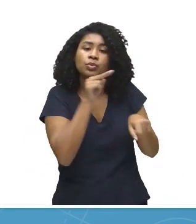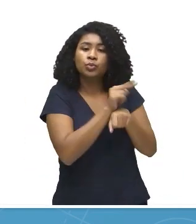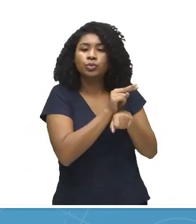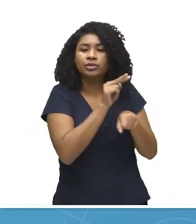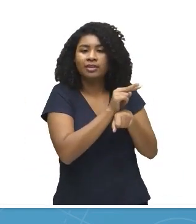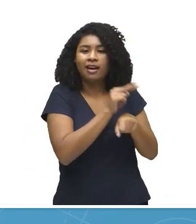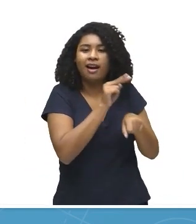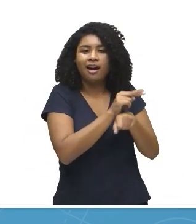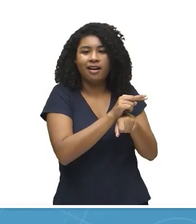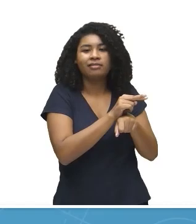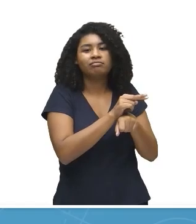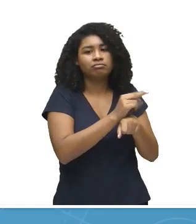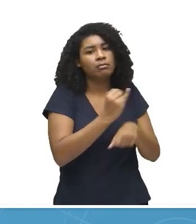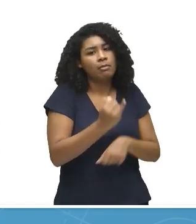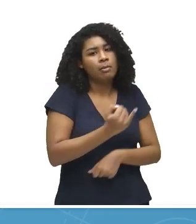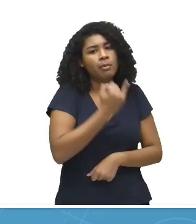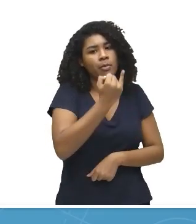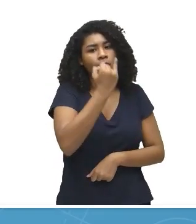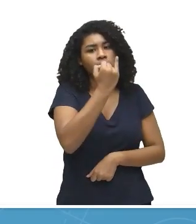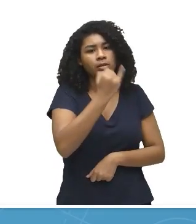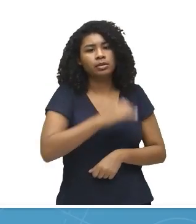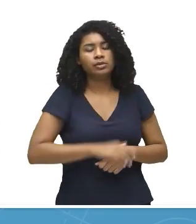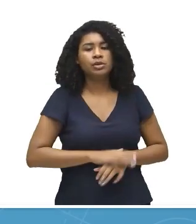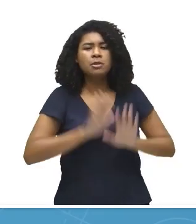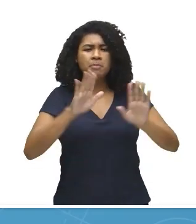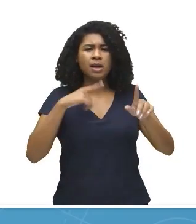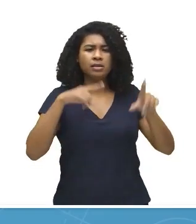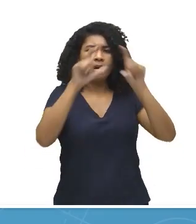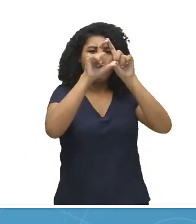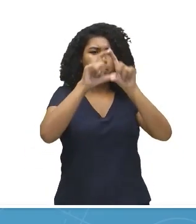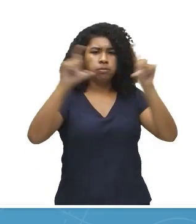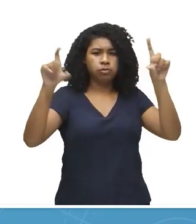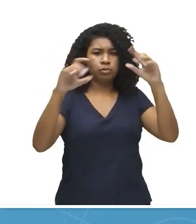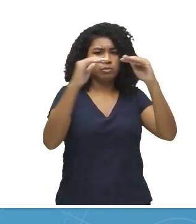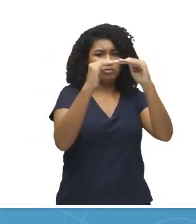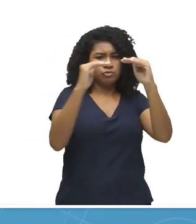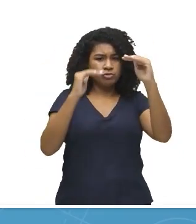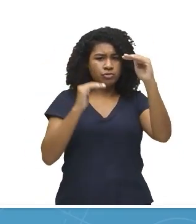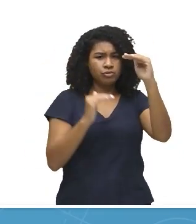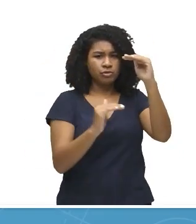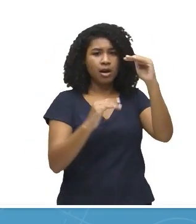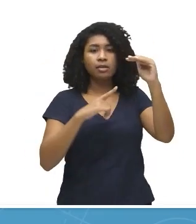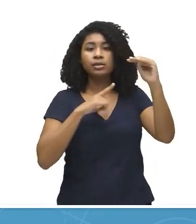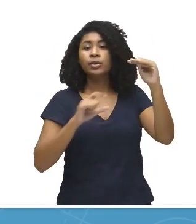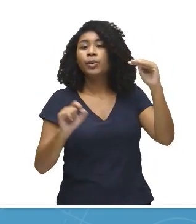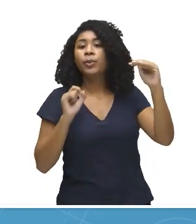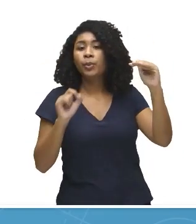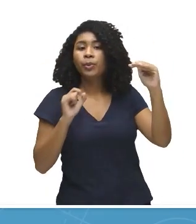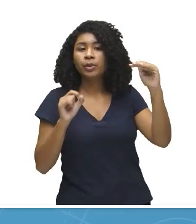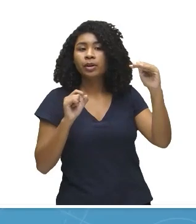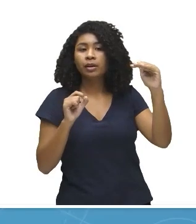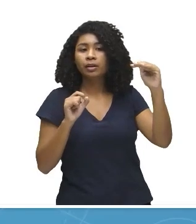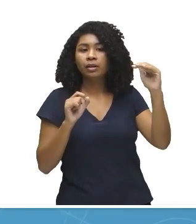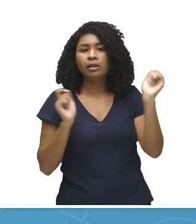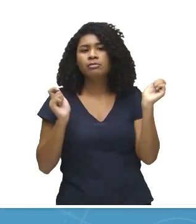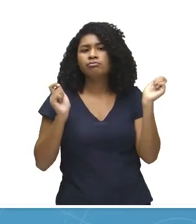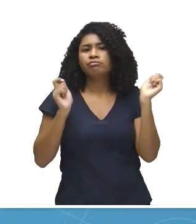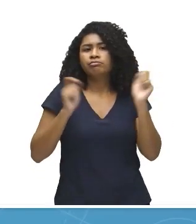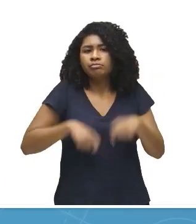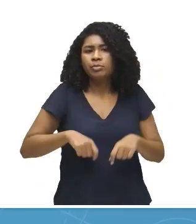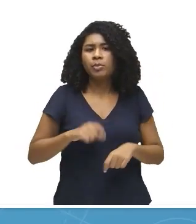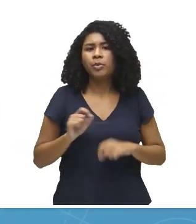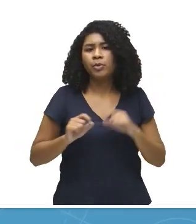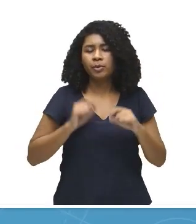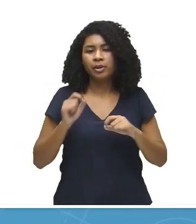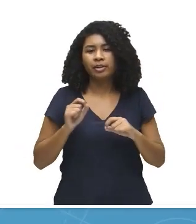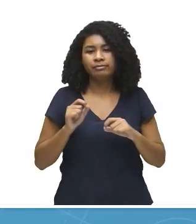E bem embaixo ali na placa já coloca ali o crime, né, que pode ser cometido com relação ao